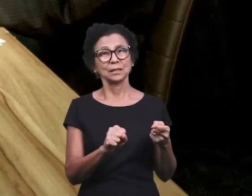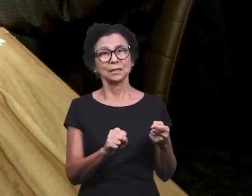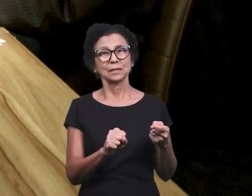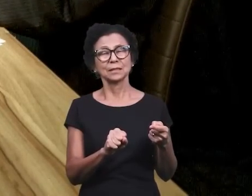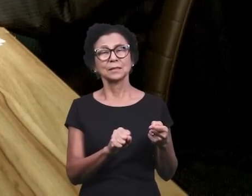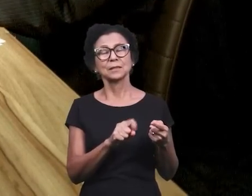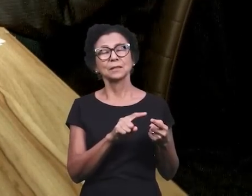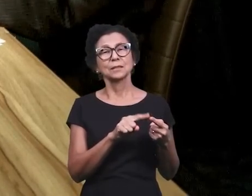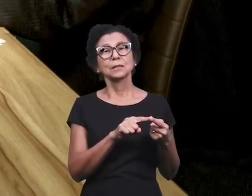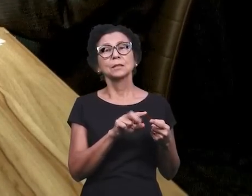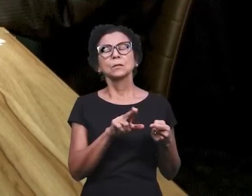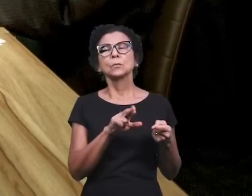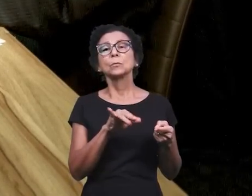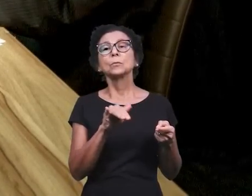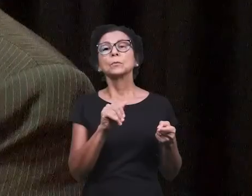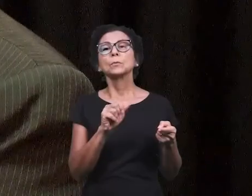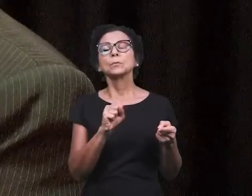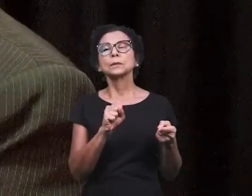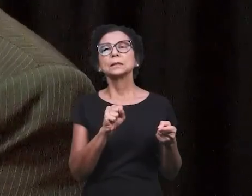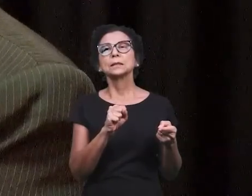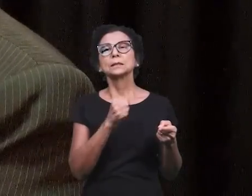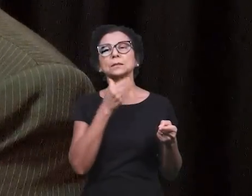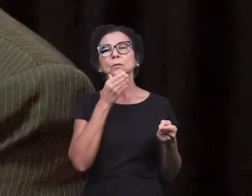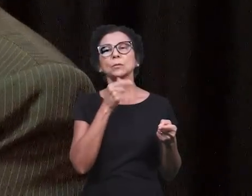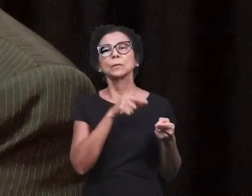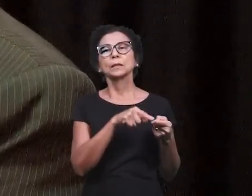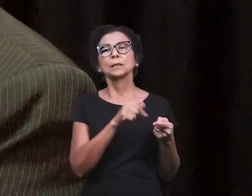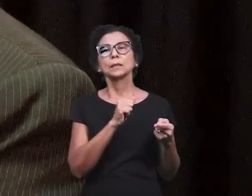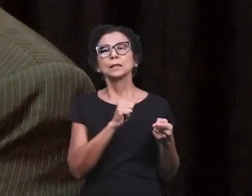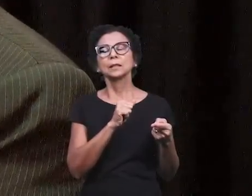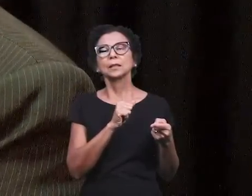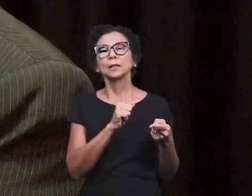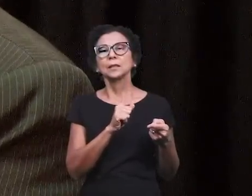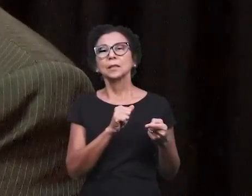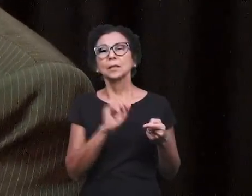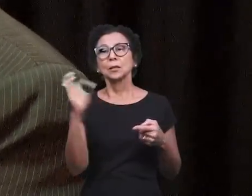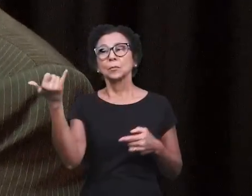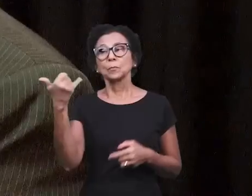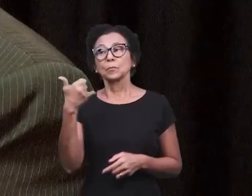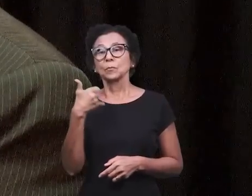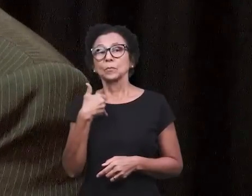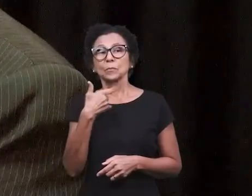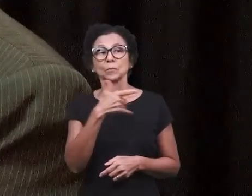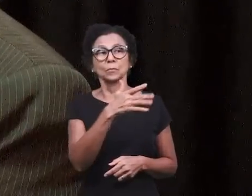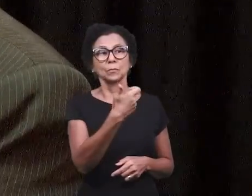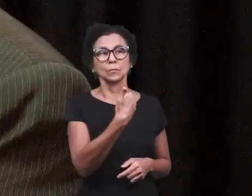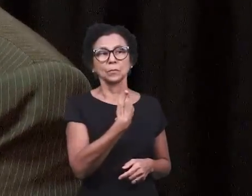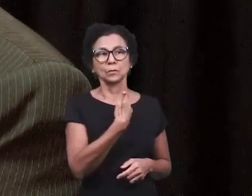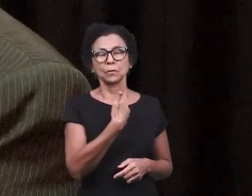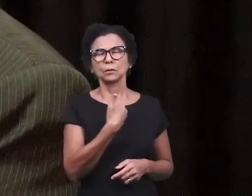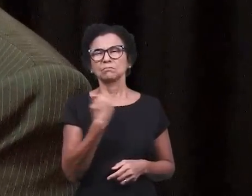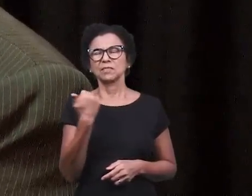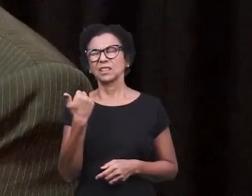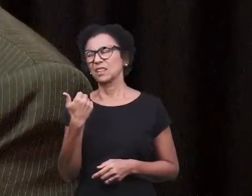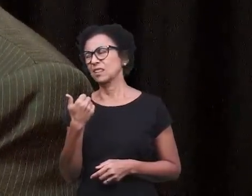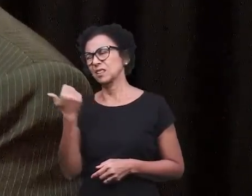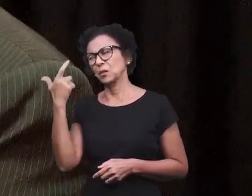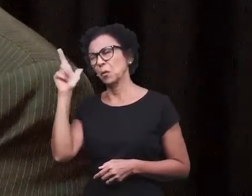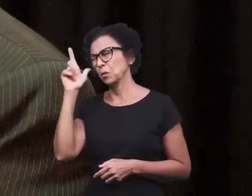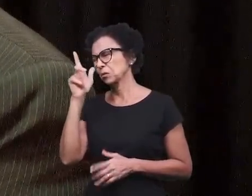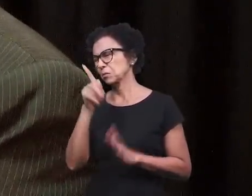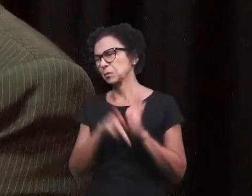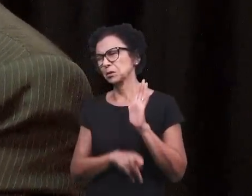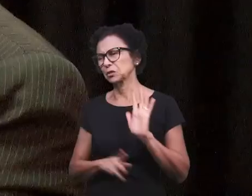o Urias, ele, num determinado momento, confessou para mim, né, que tinha alguns outros projetos, alguns outros